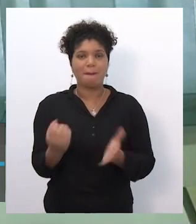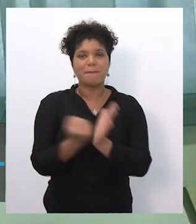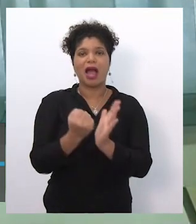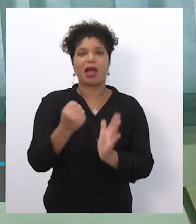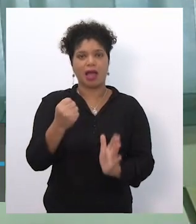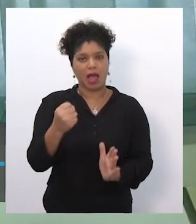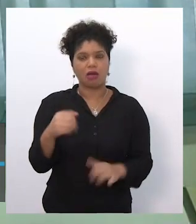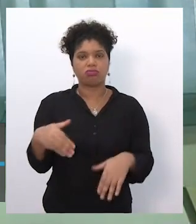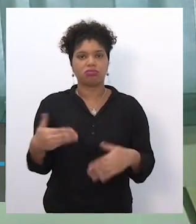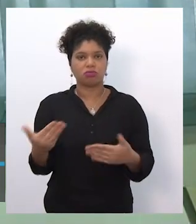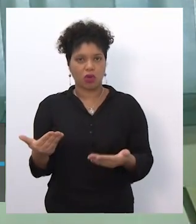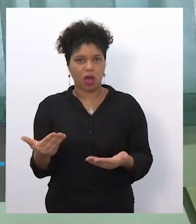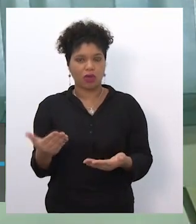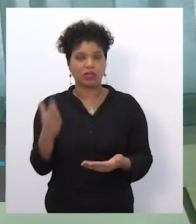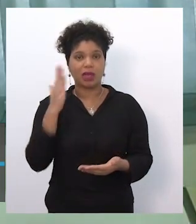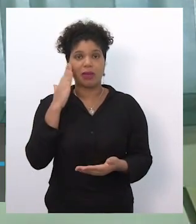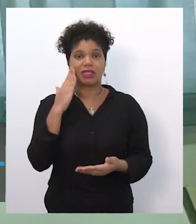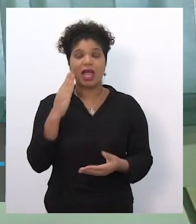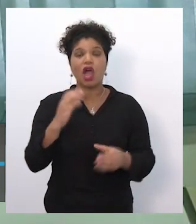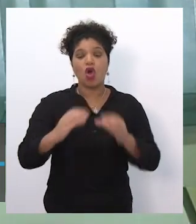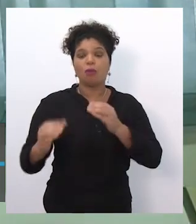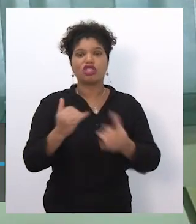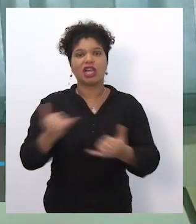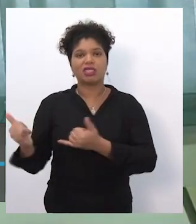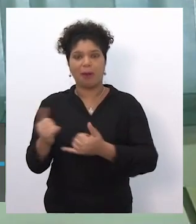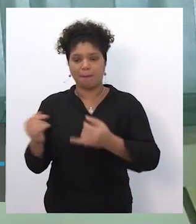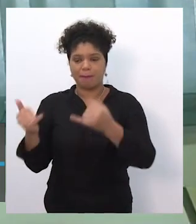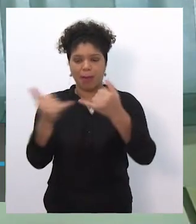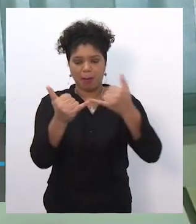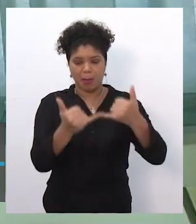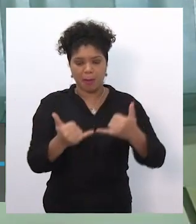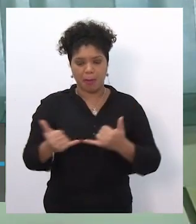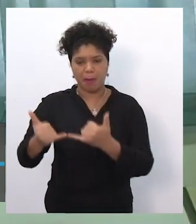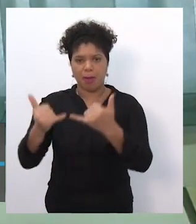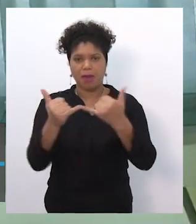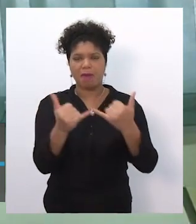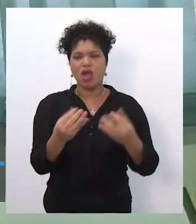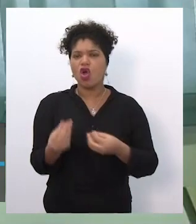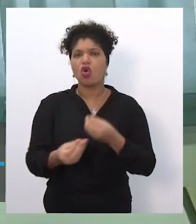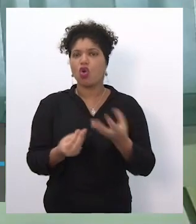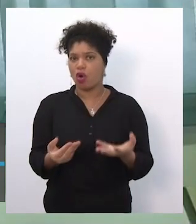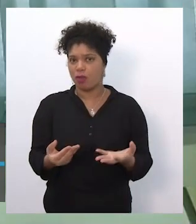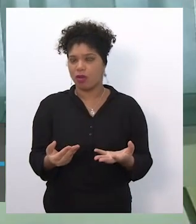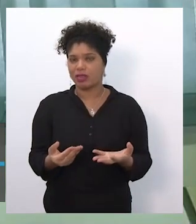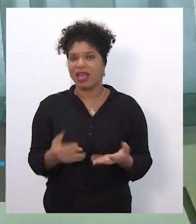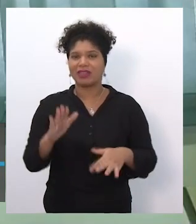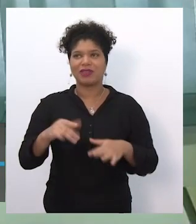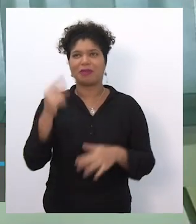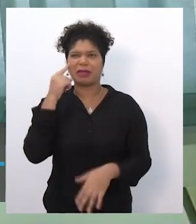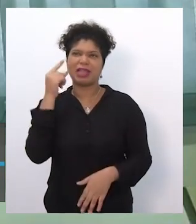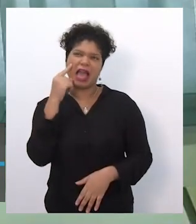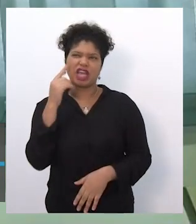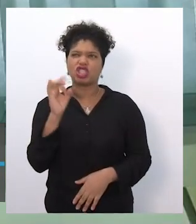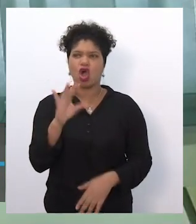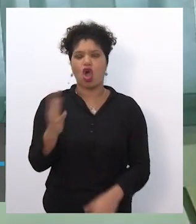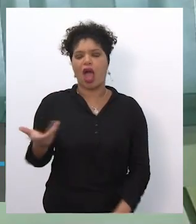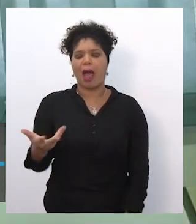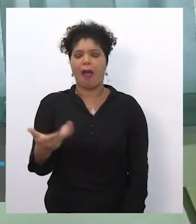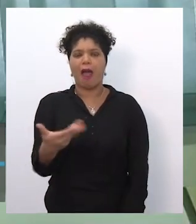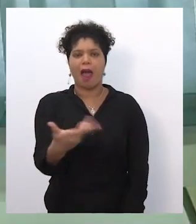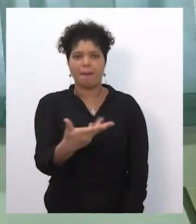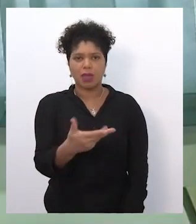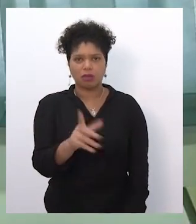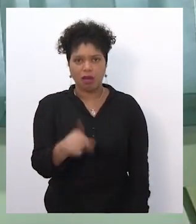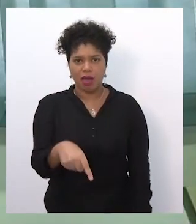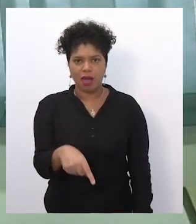sua interface de comunicação. Então, a principal, todo mundo olha o processador, mas a visão